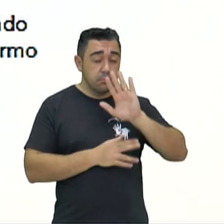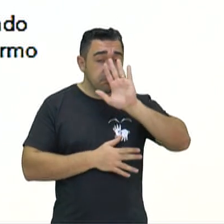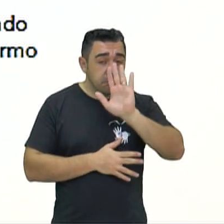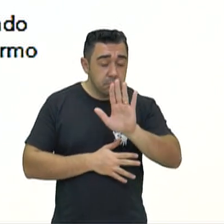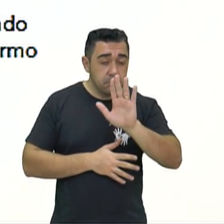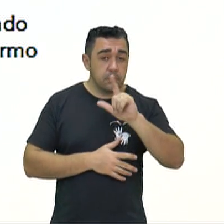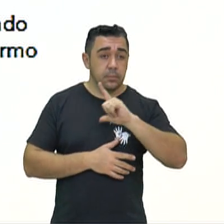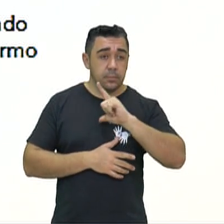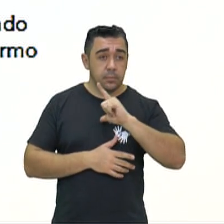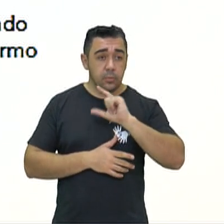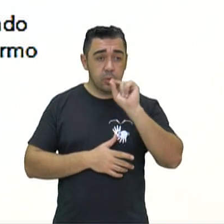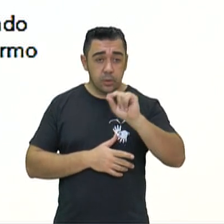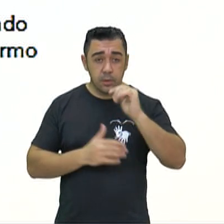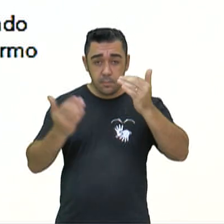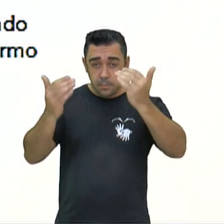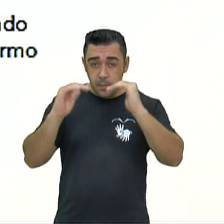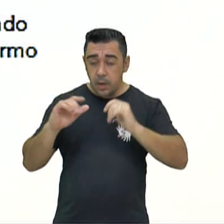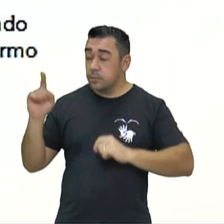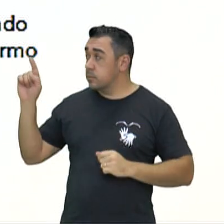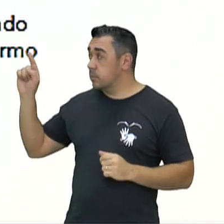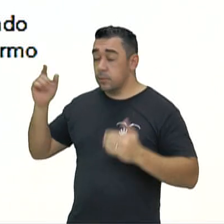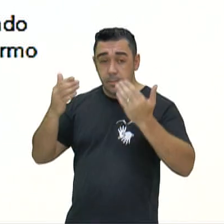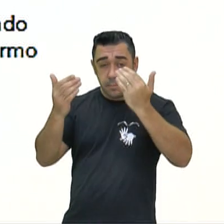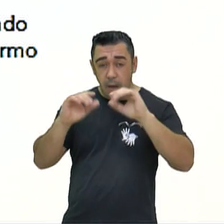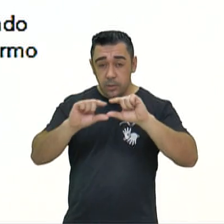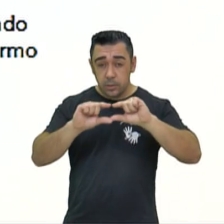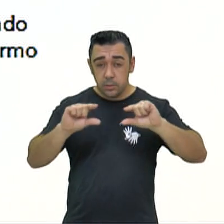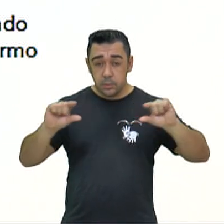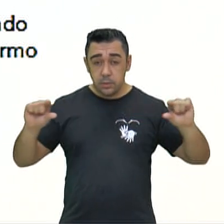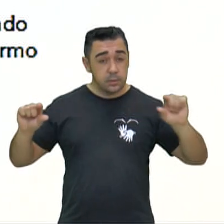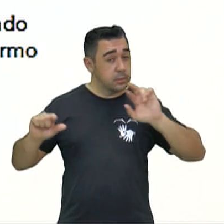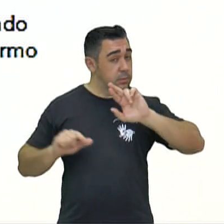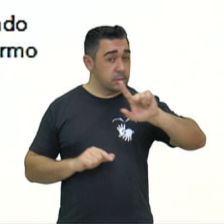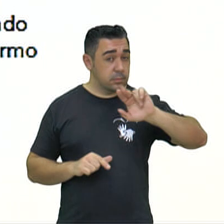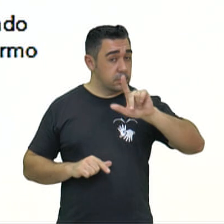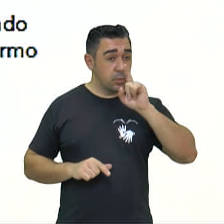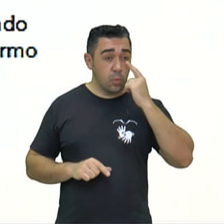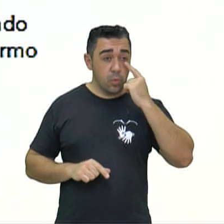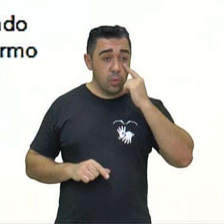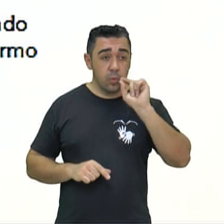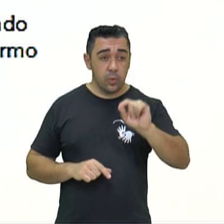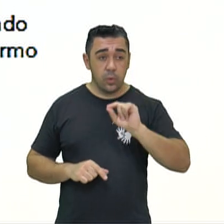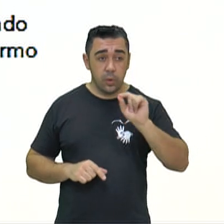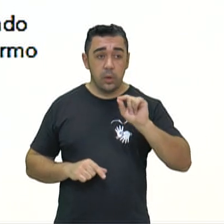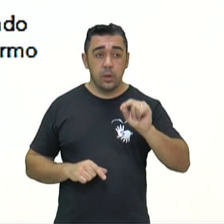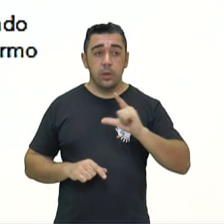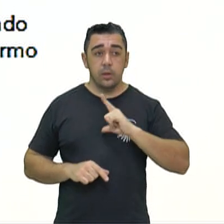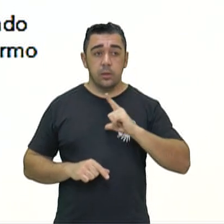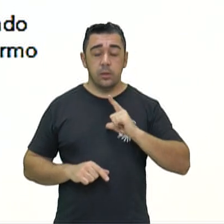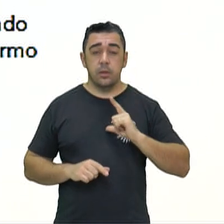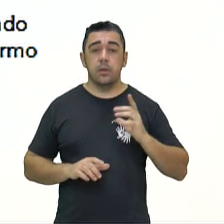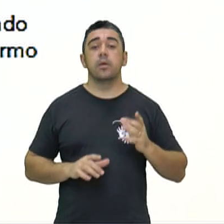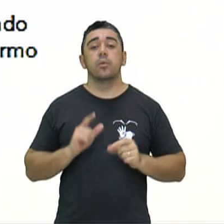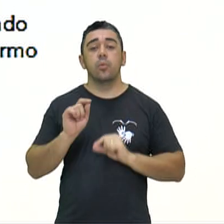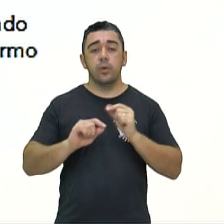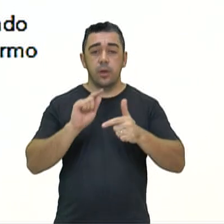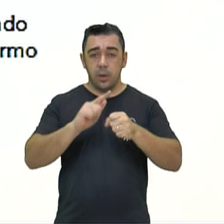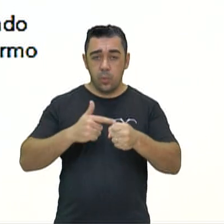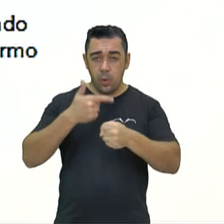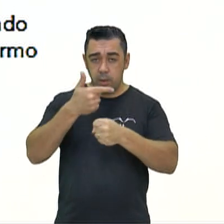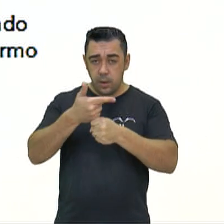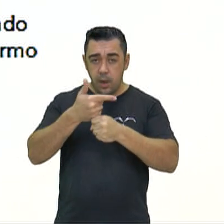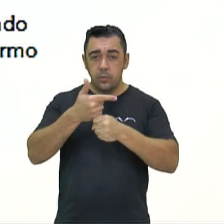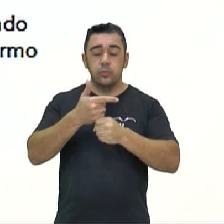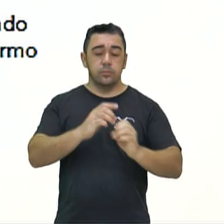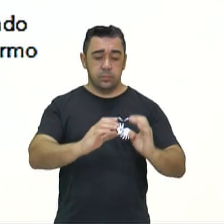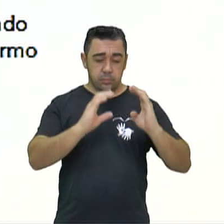Mas aqui embaixo eu não tenho a propriedade distributiva. Eu tenho o quê? O quadrado da soma de dois termos.